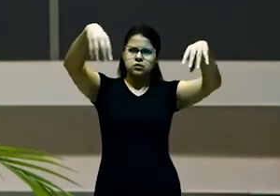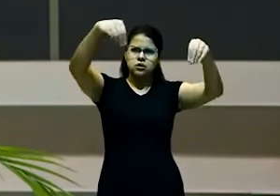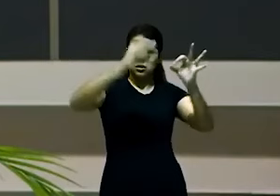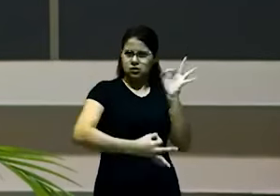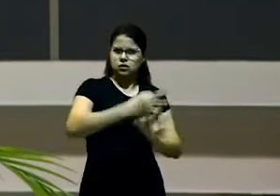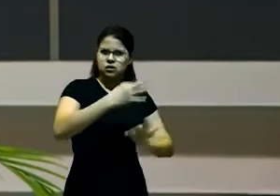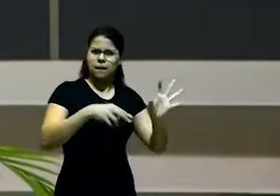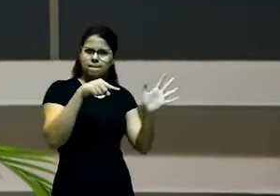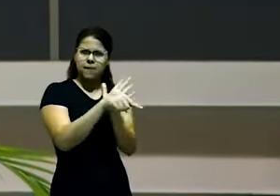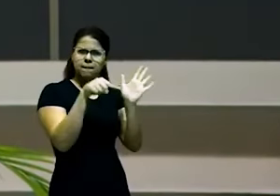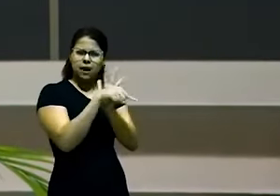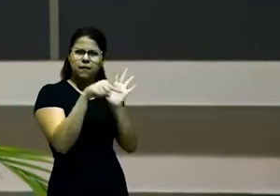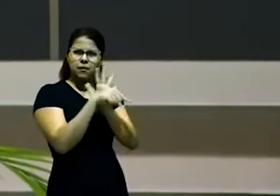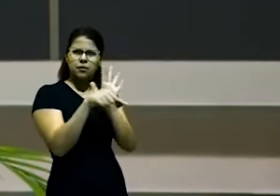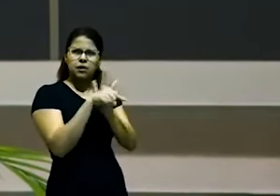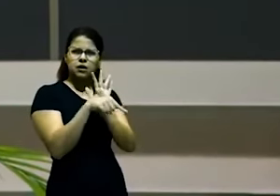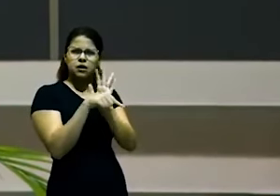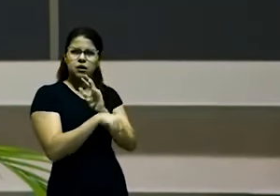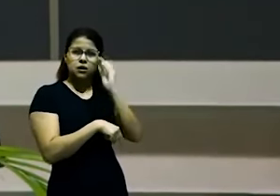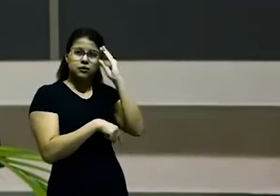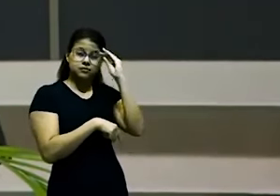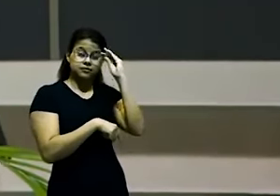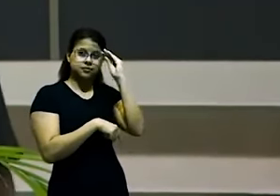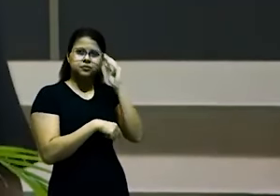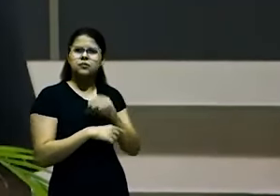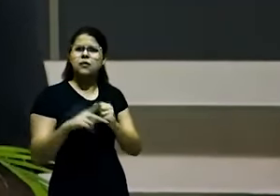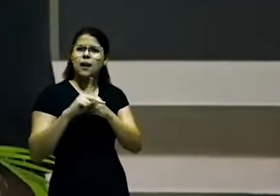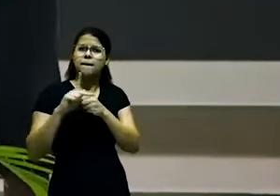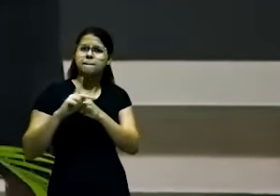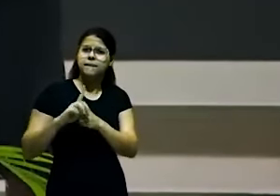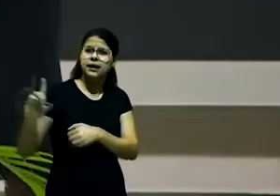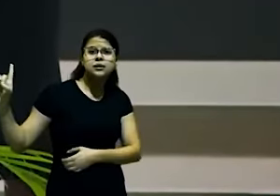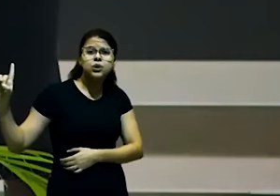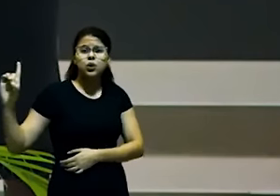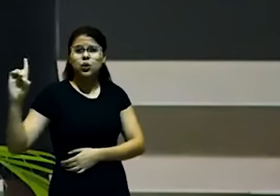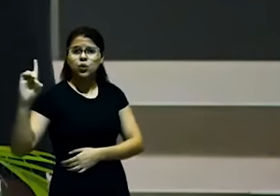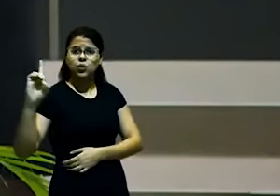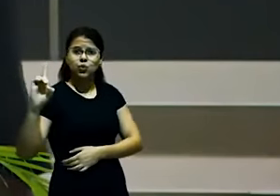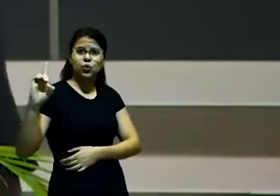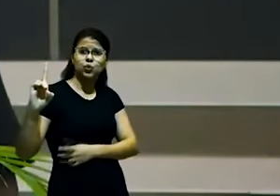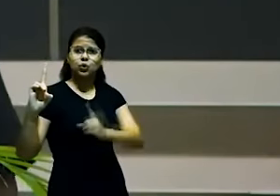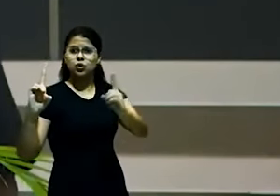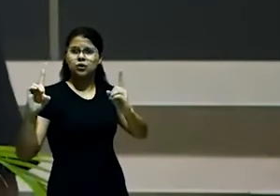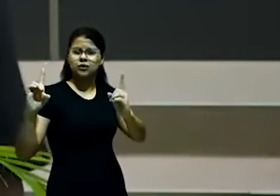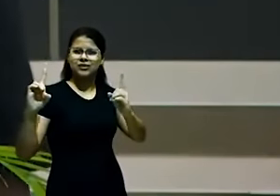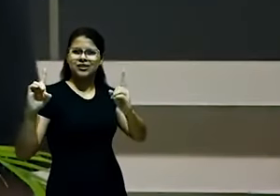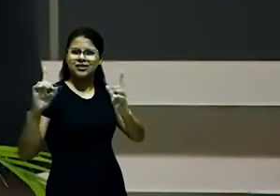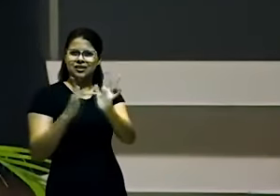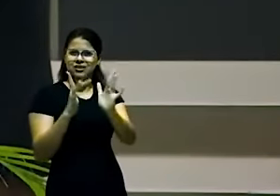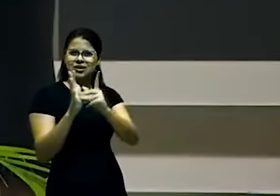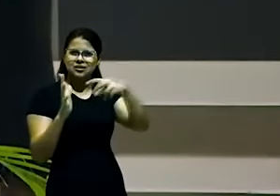ele entrou naquele pátio e ele volta ele busca Pedro ele conversa com aquela mulher que está na portaria do pátio pede